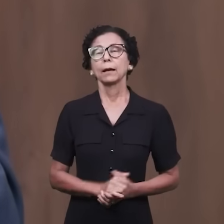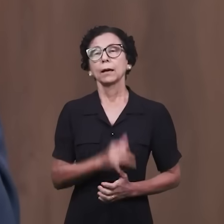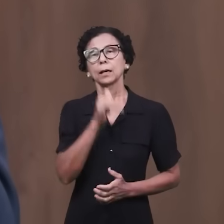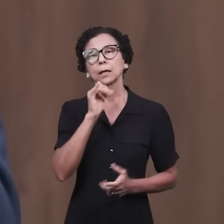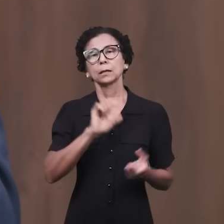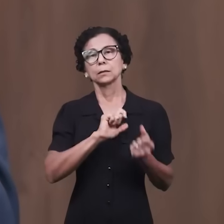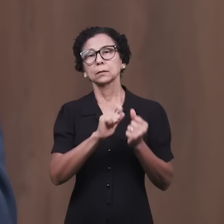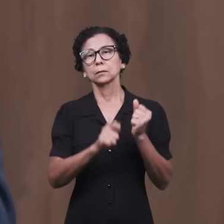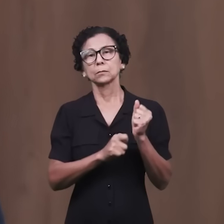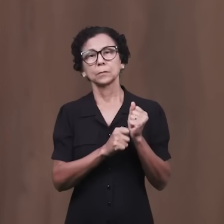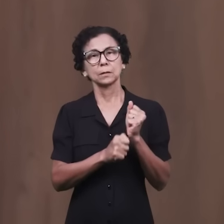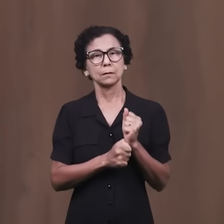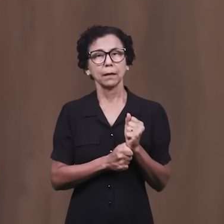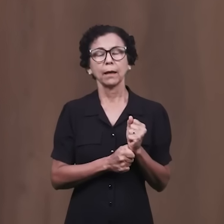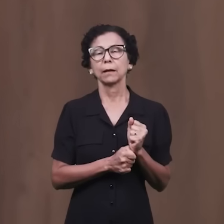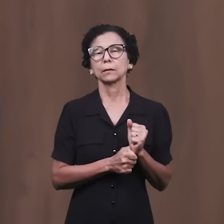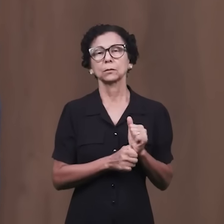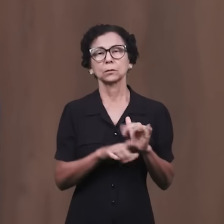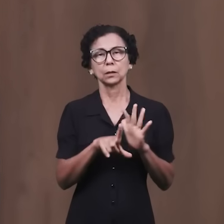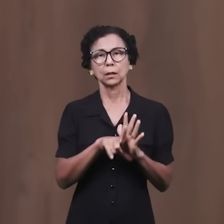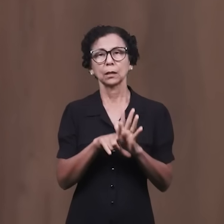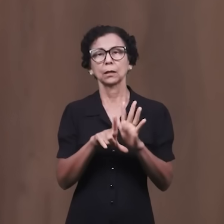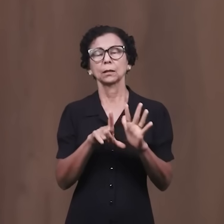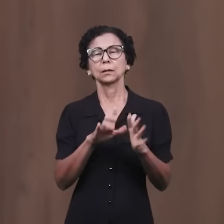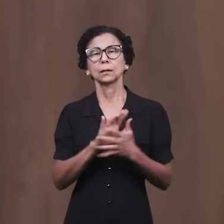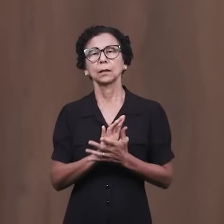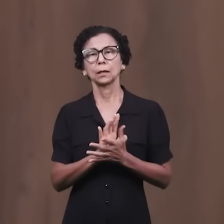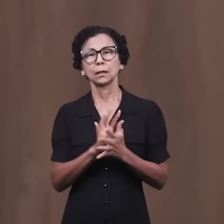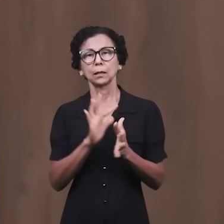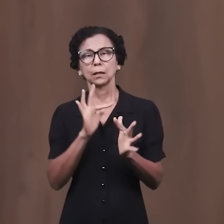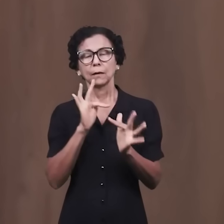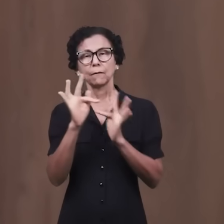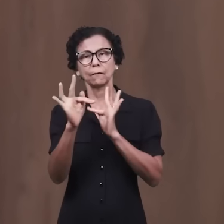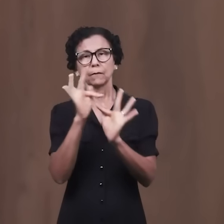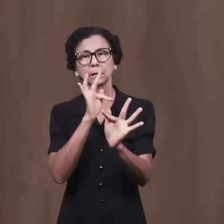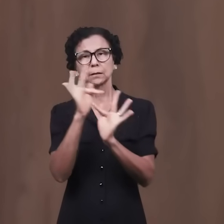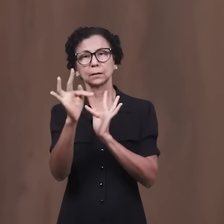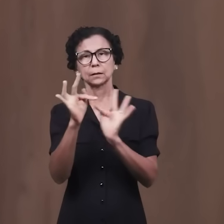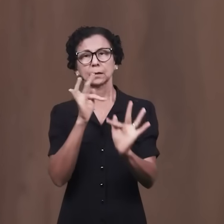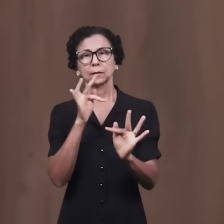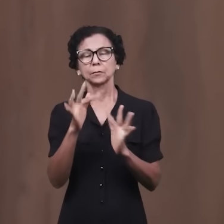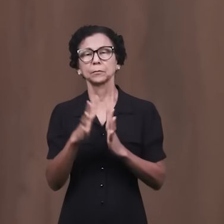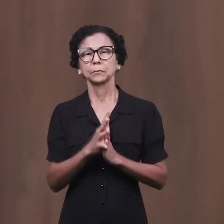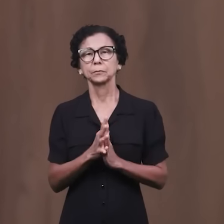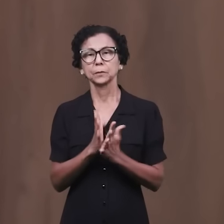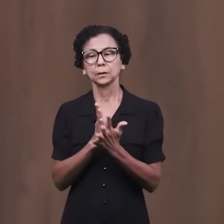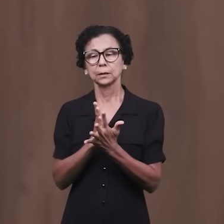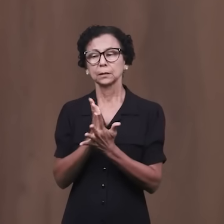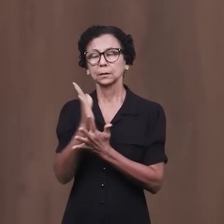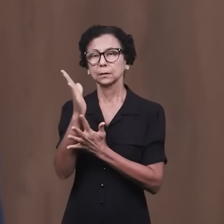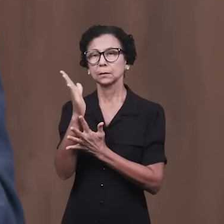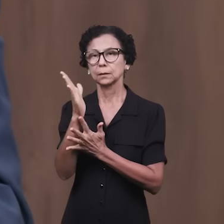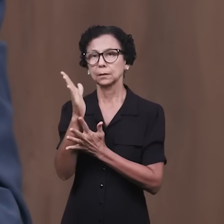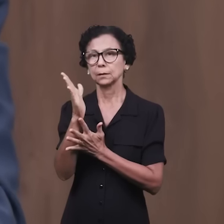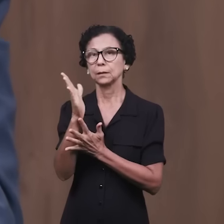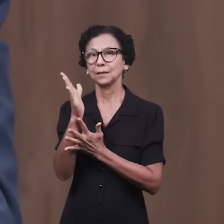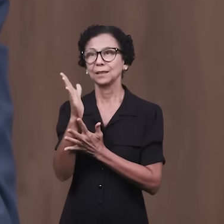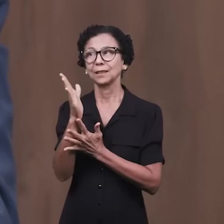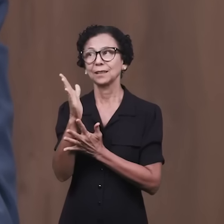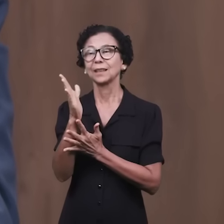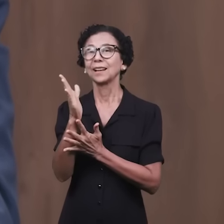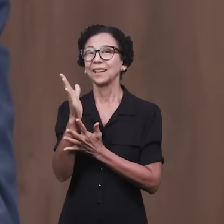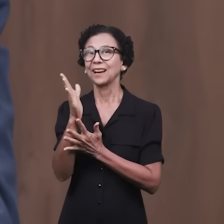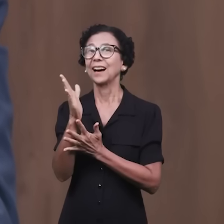tal. Então, é nessa linha que a palavra se tornou secularizada.